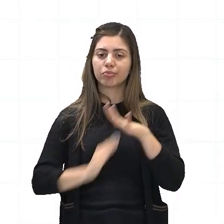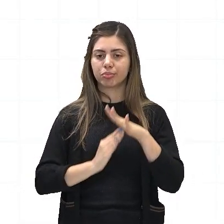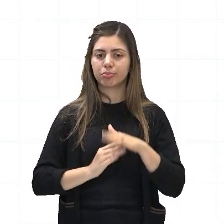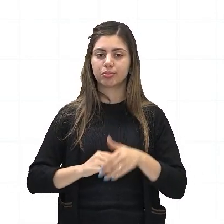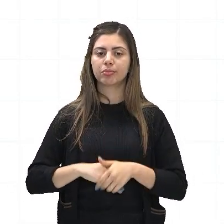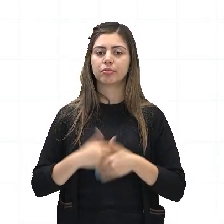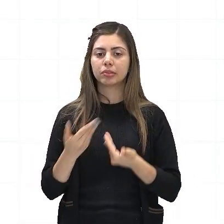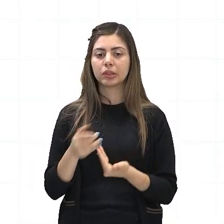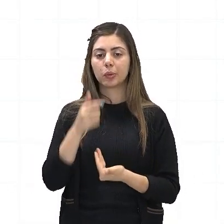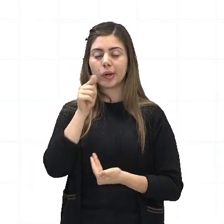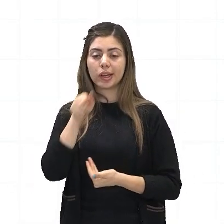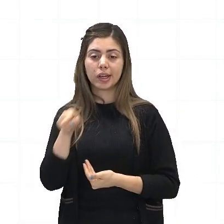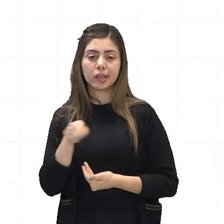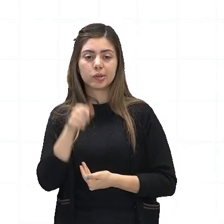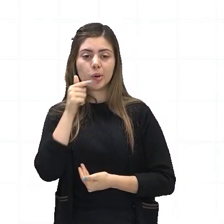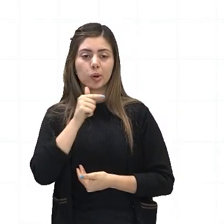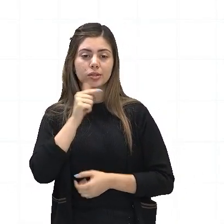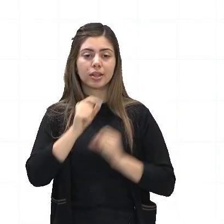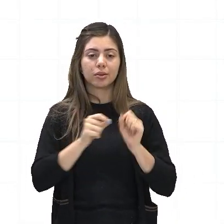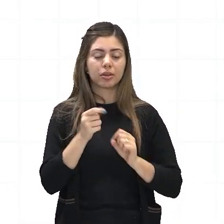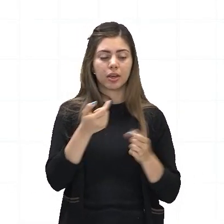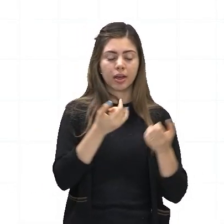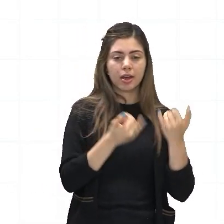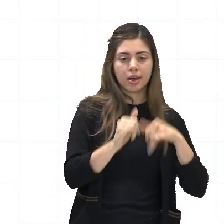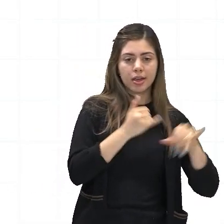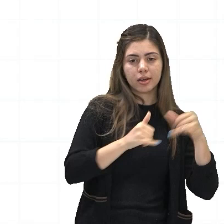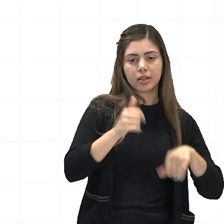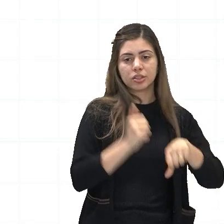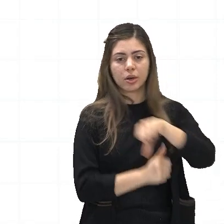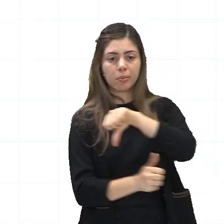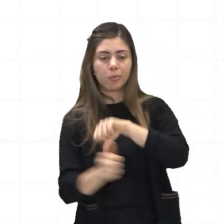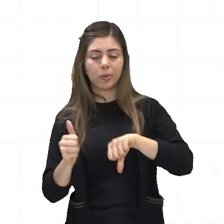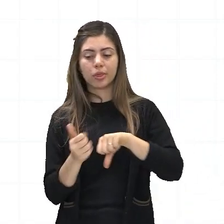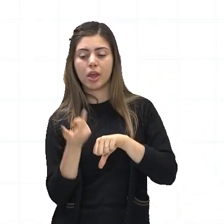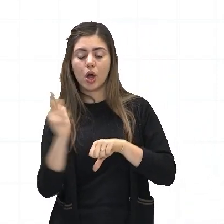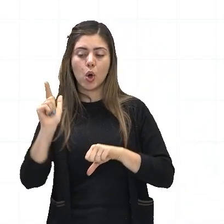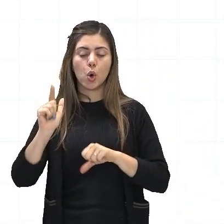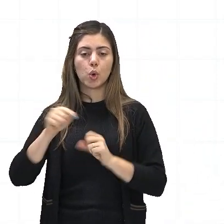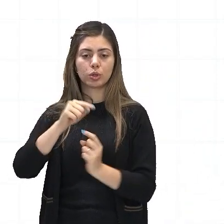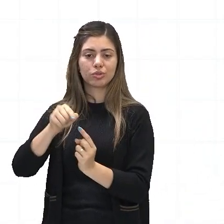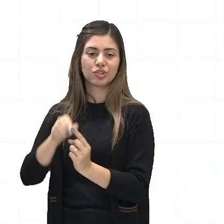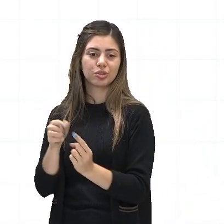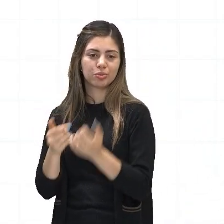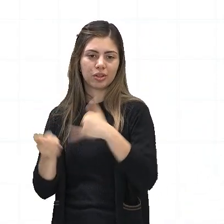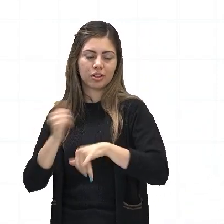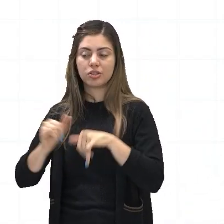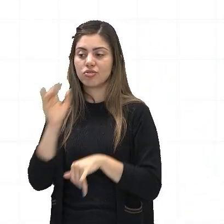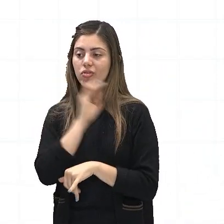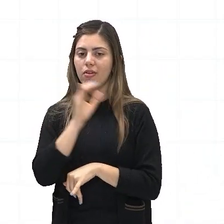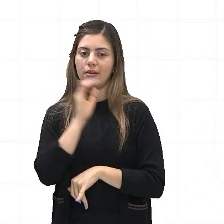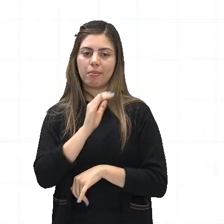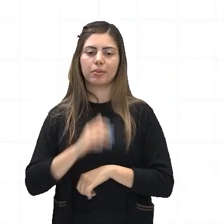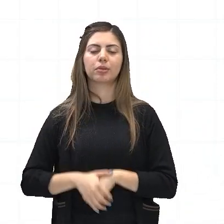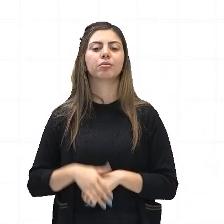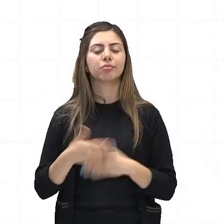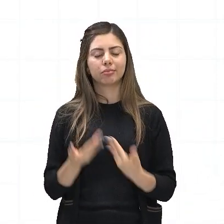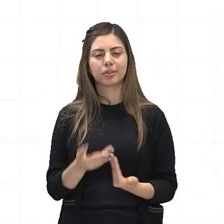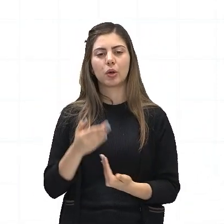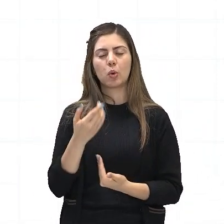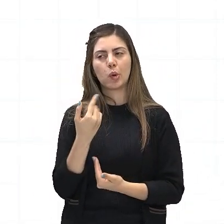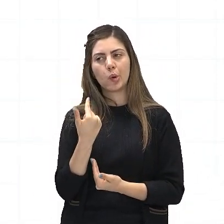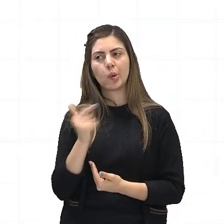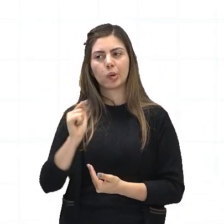é, a capacidade de transformar energia elétrica em outro tipo de energia mais rapidamente. Então, é um outro ponto que a gente